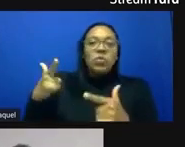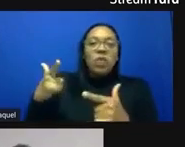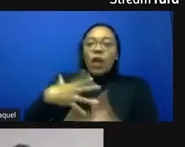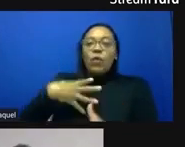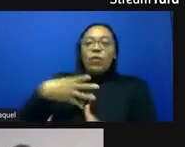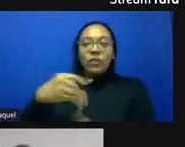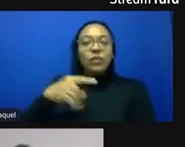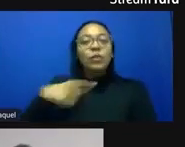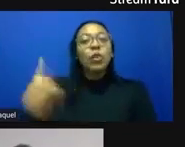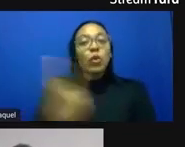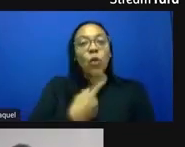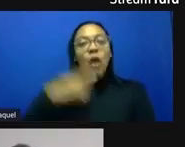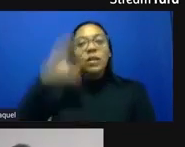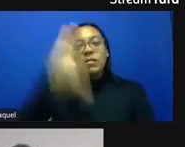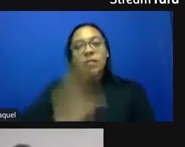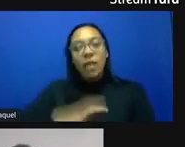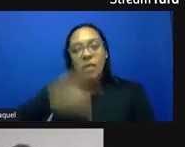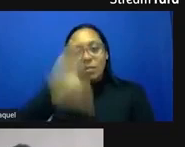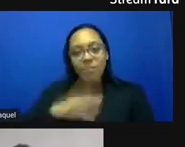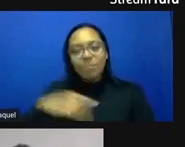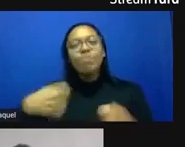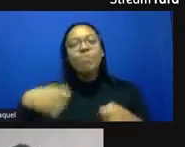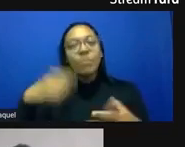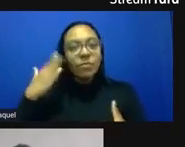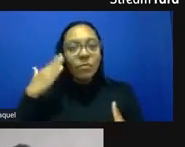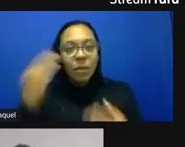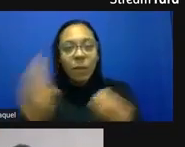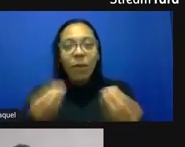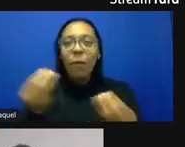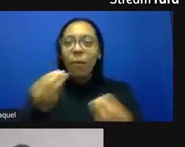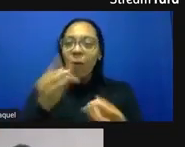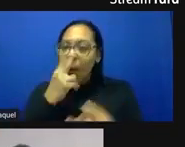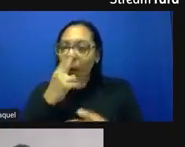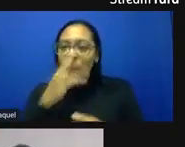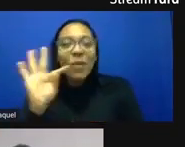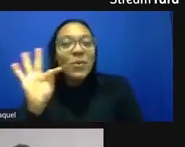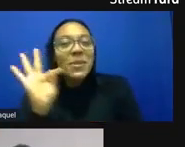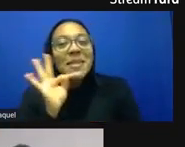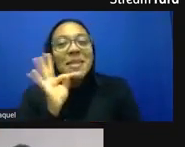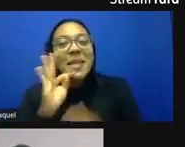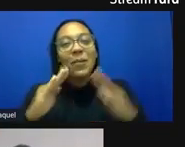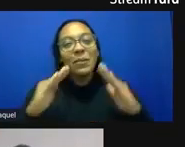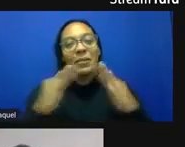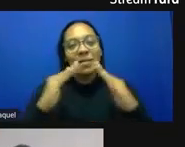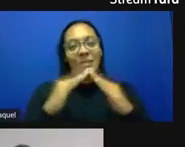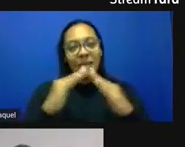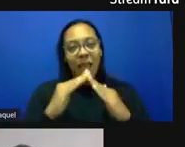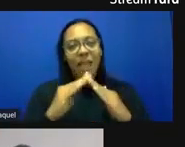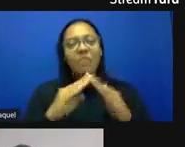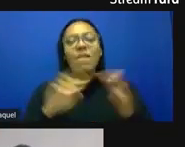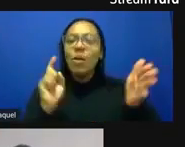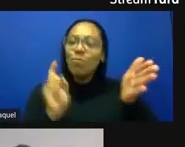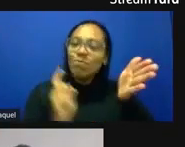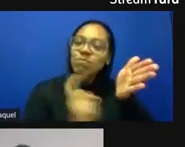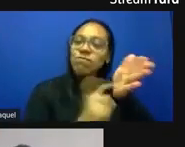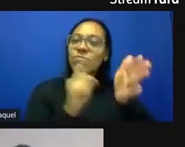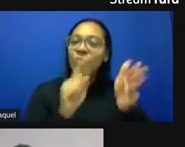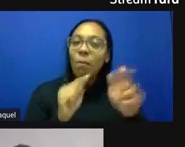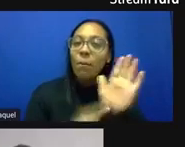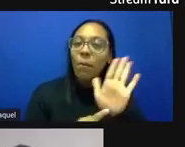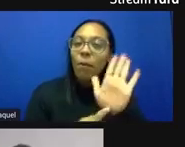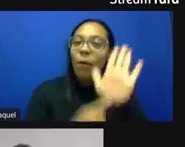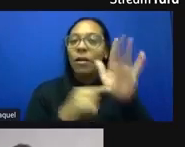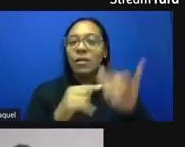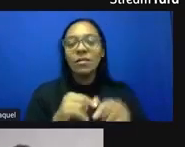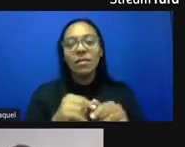enquanto cidadãos. Então, é como um dever de casa, é marcar as pessoas. Ontem também teve live, compartilhem,